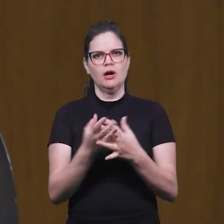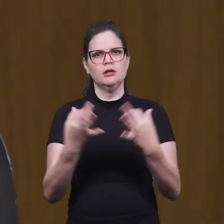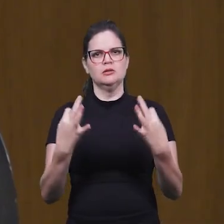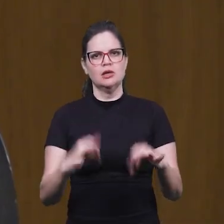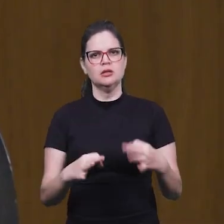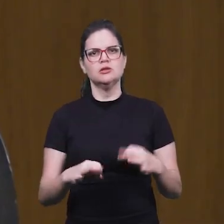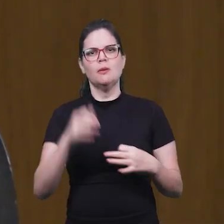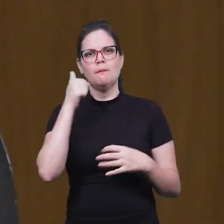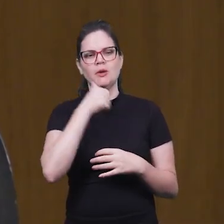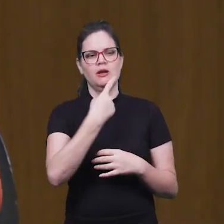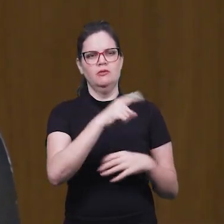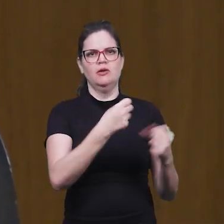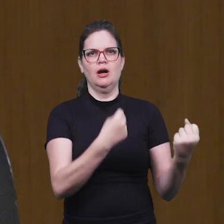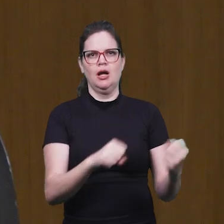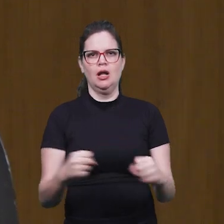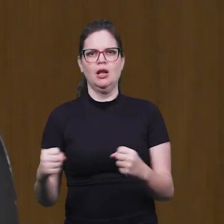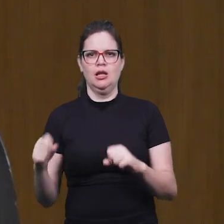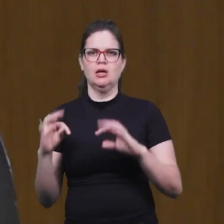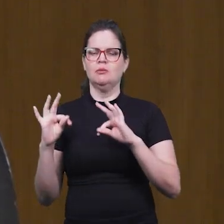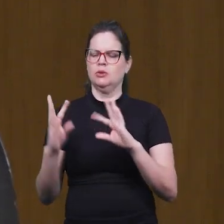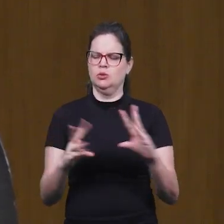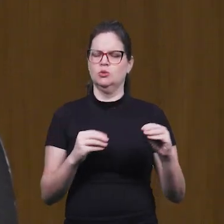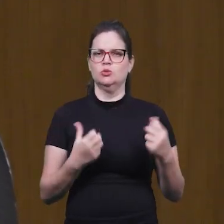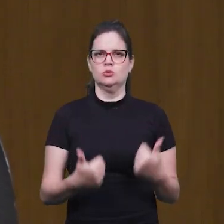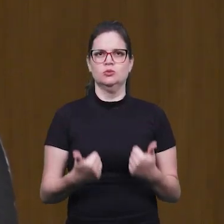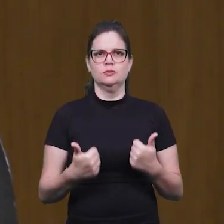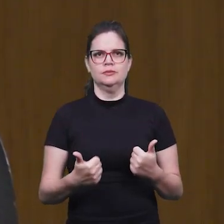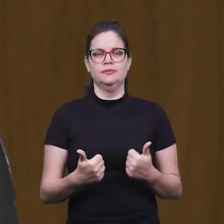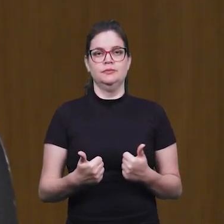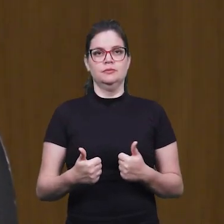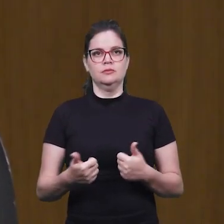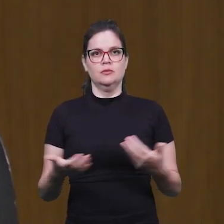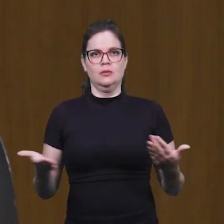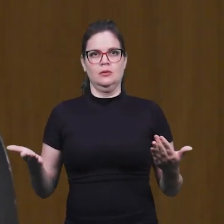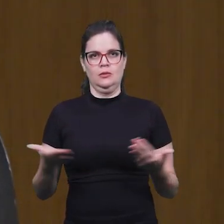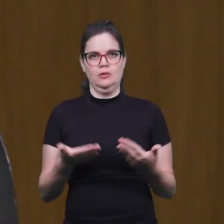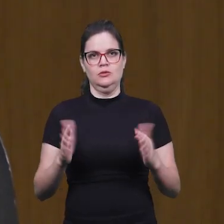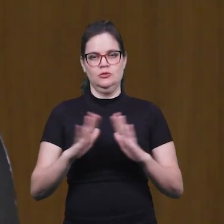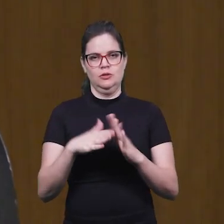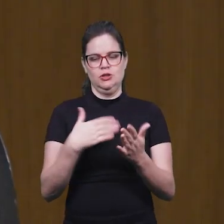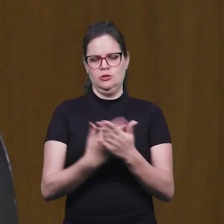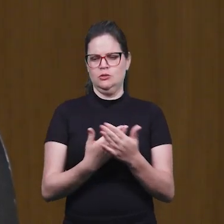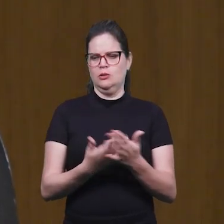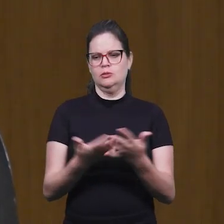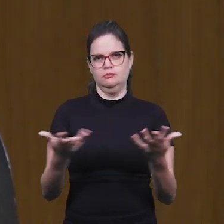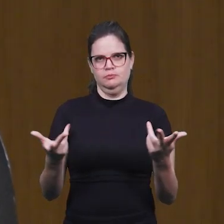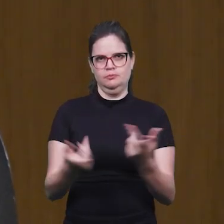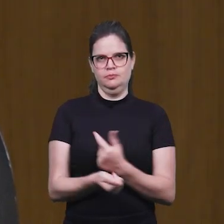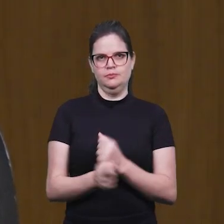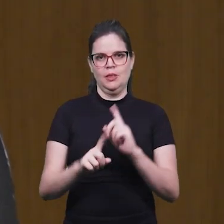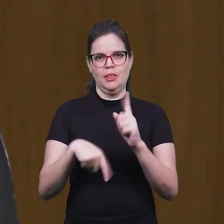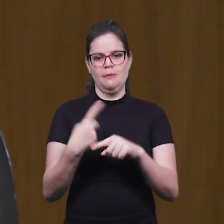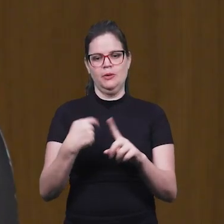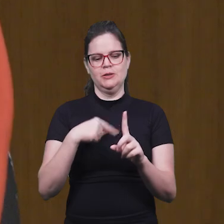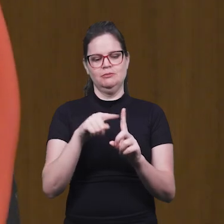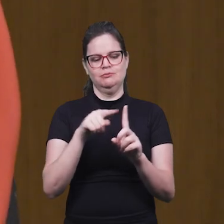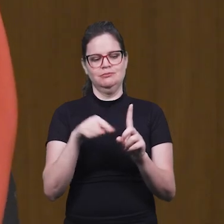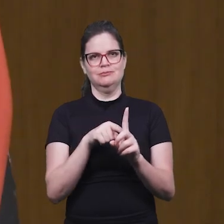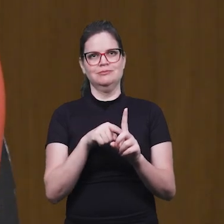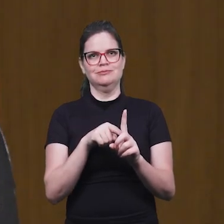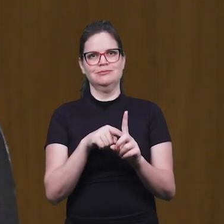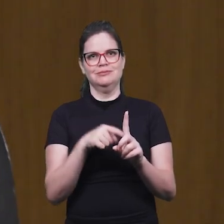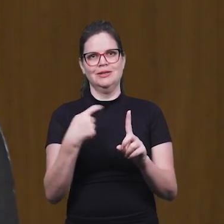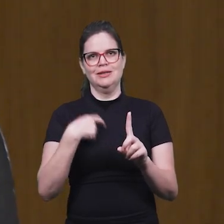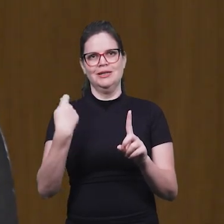era muito higiênico, então tornou uma escola perfeita. Depois eu engravidei e precisei ficar em